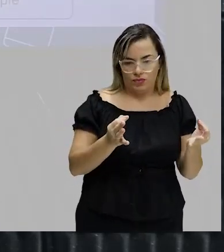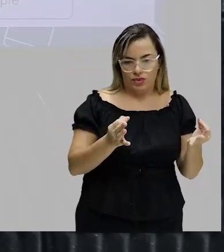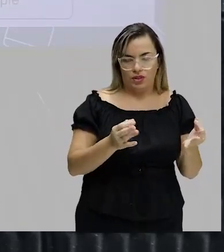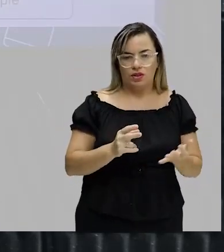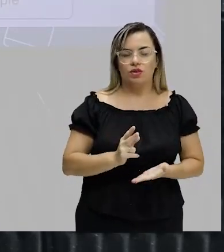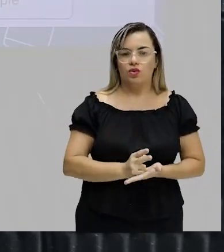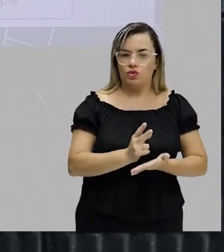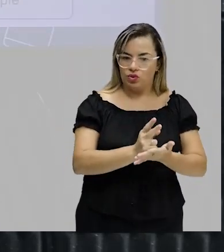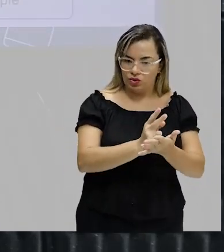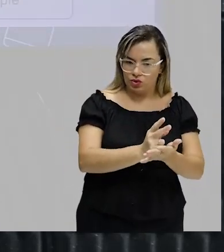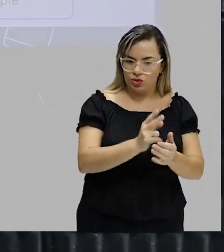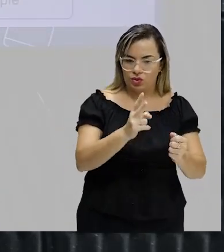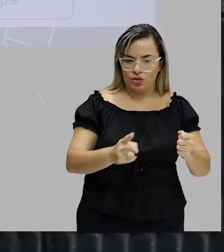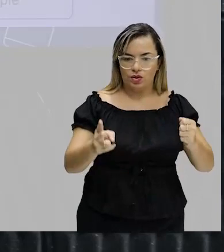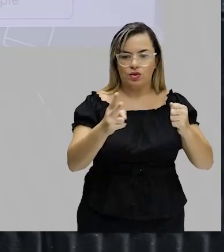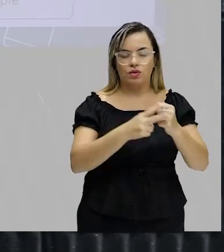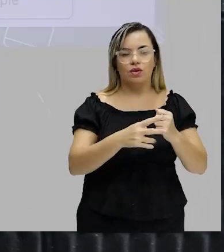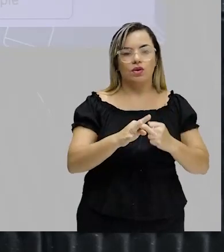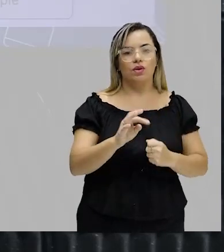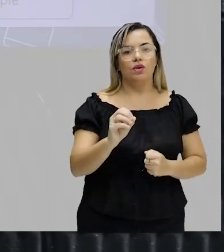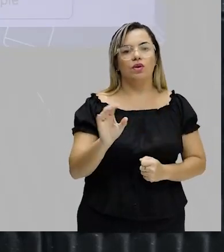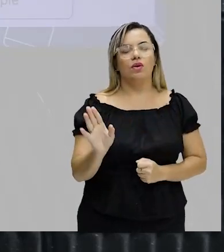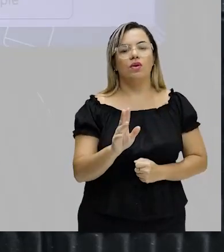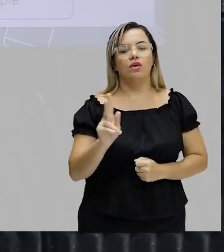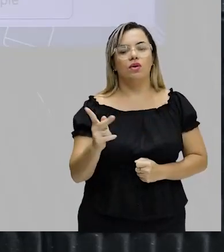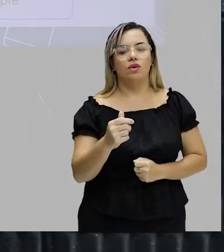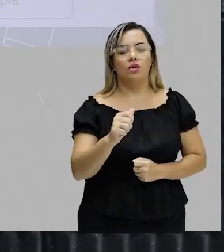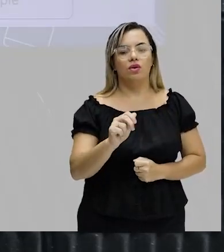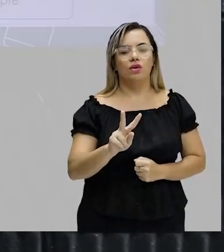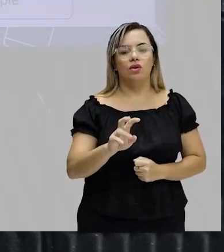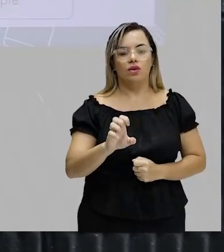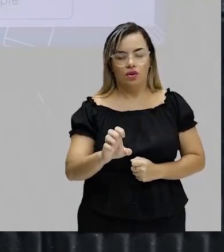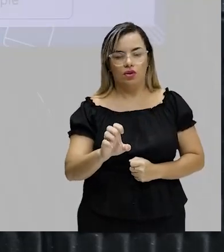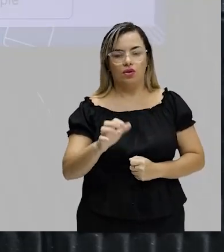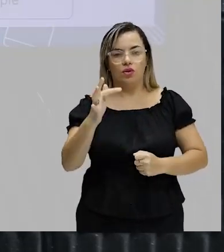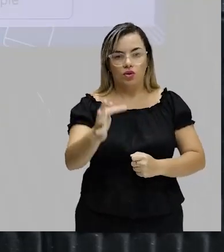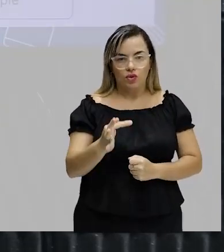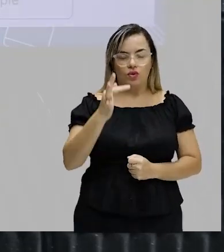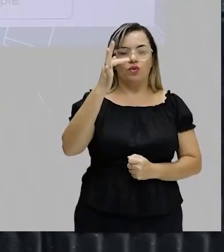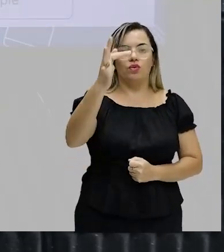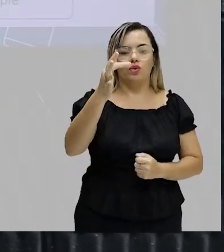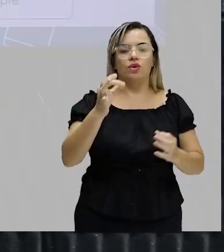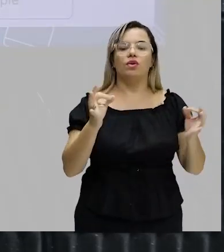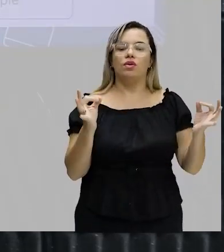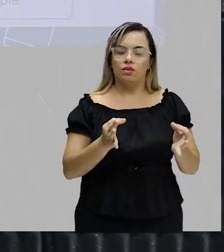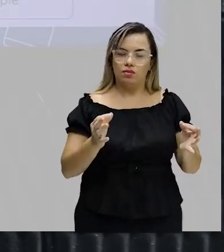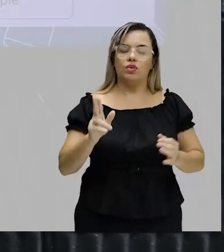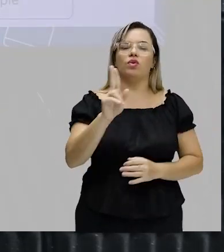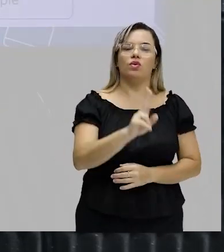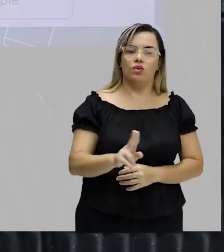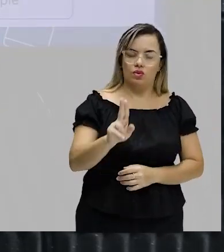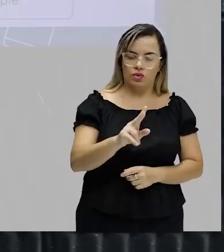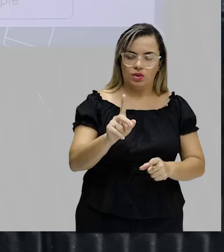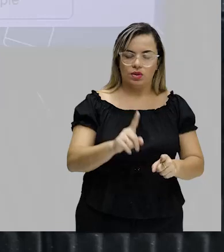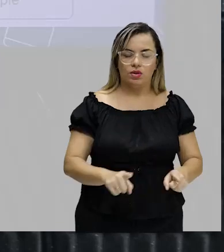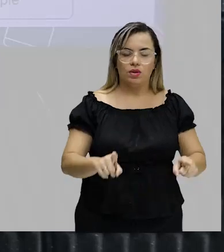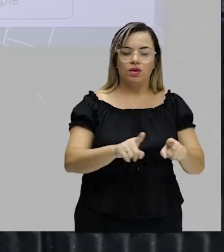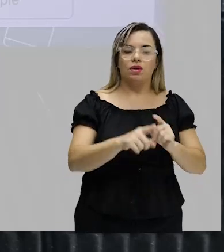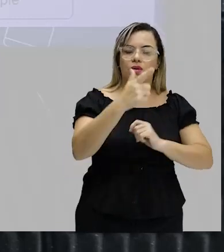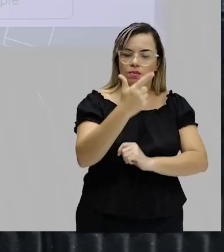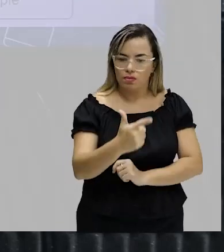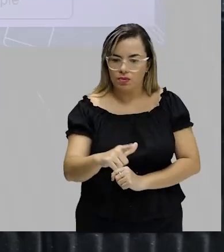to have vai para o passado. Se você vai usar o futuro perfeito, obviamente, o verbo to have vai para o futuro,